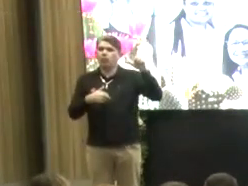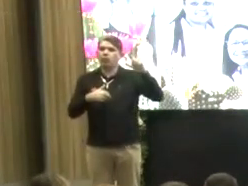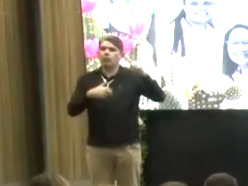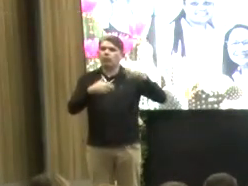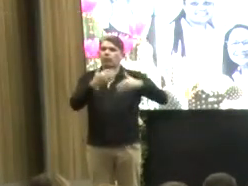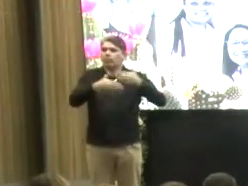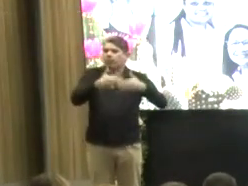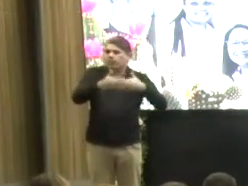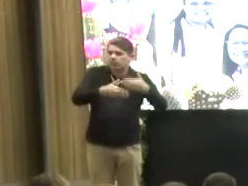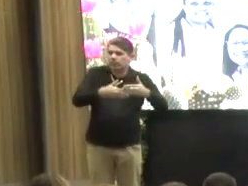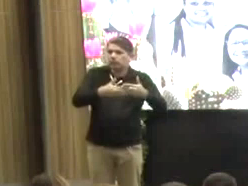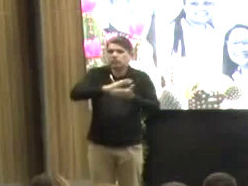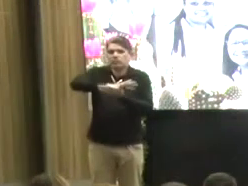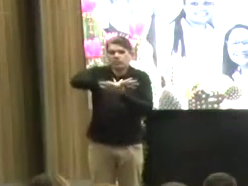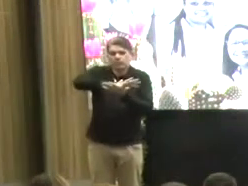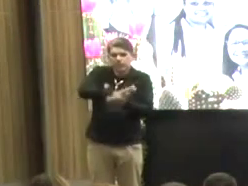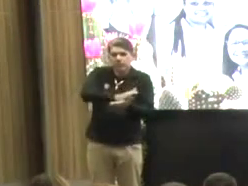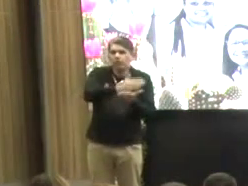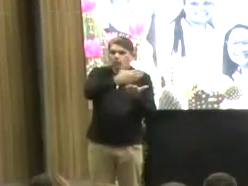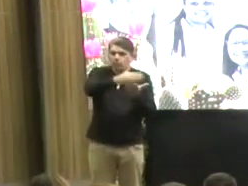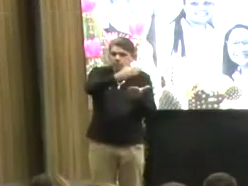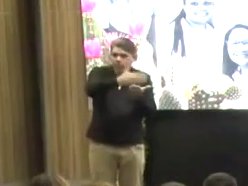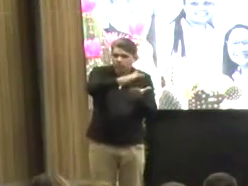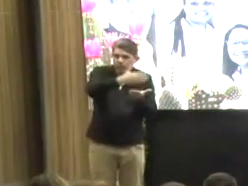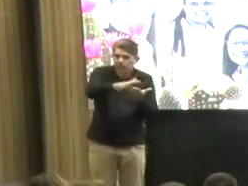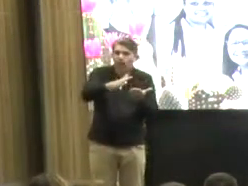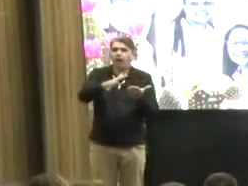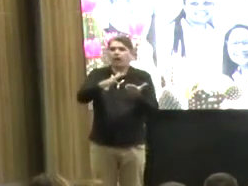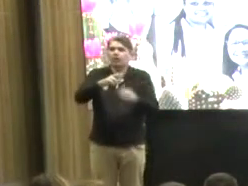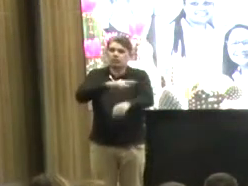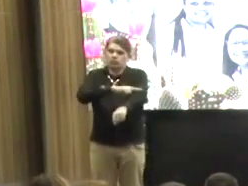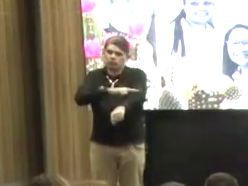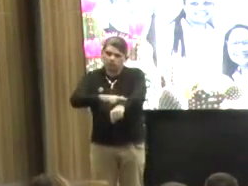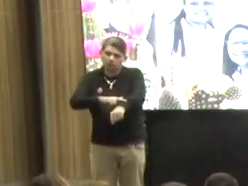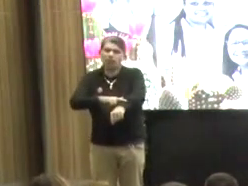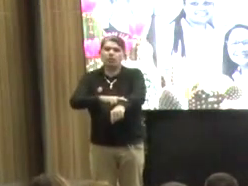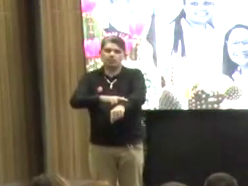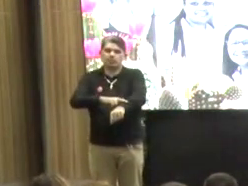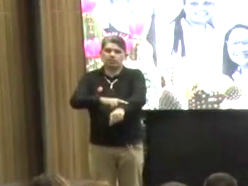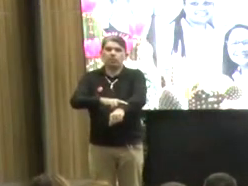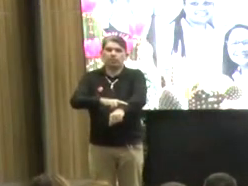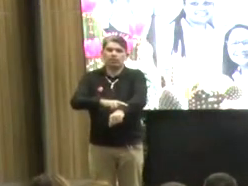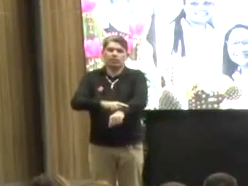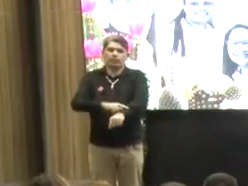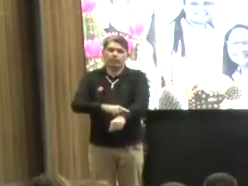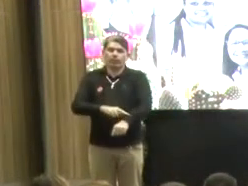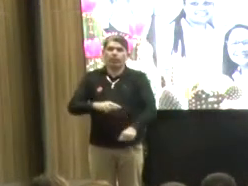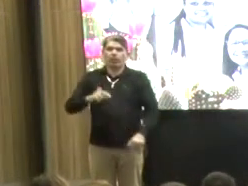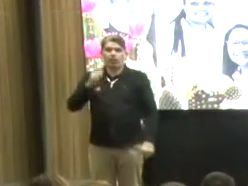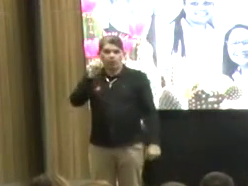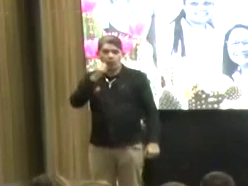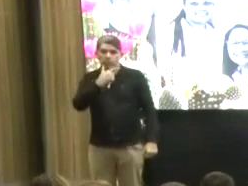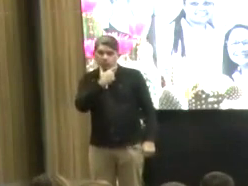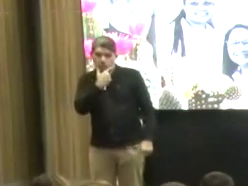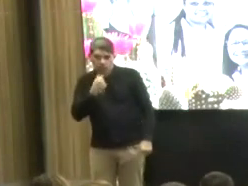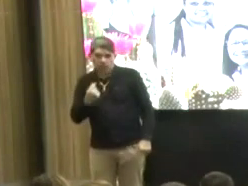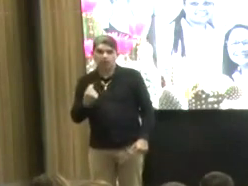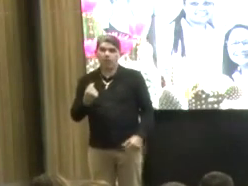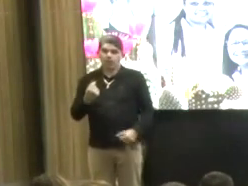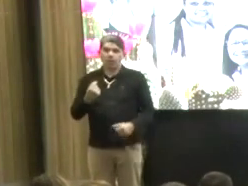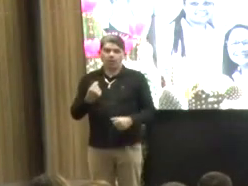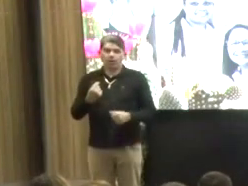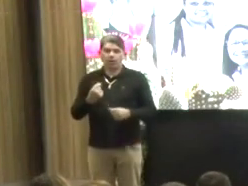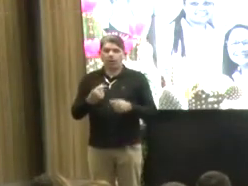e produção de desigualdade. Gênero, raça, classe social,